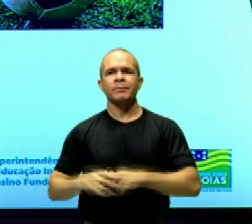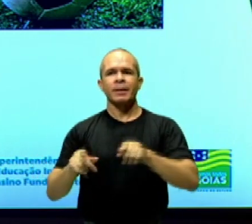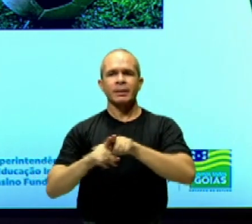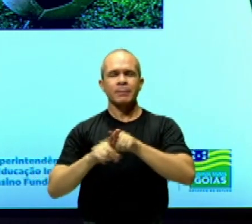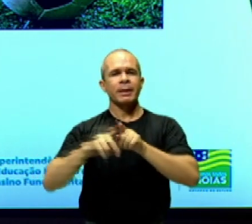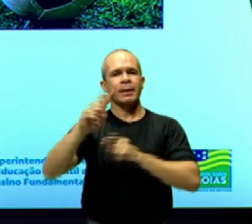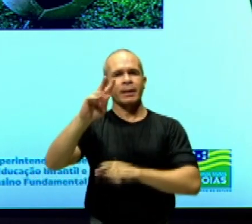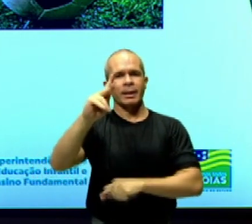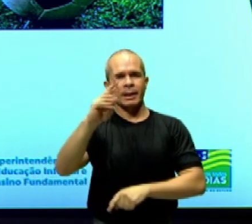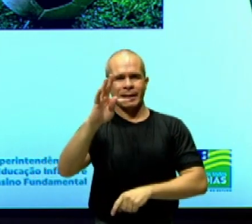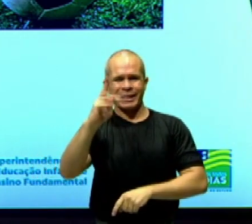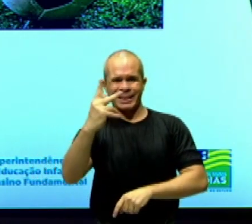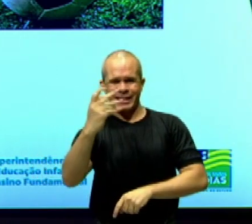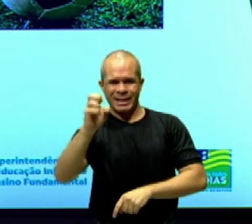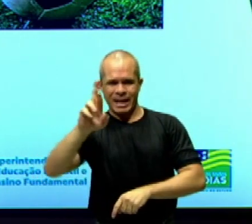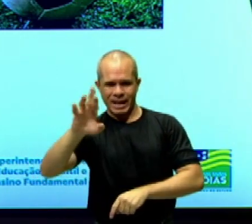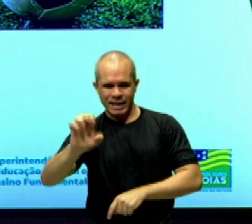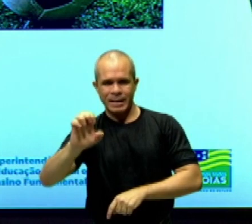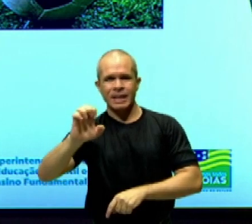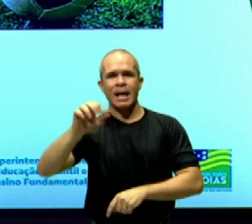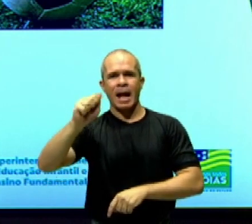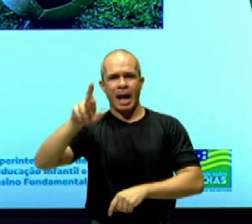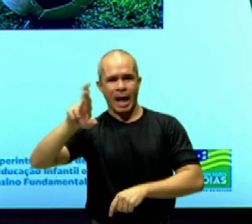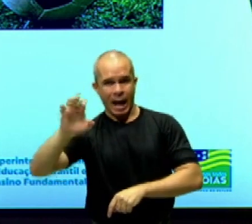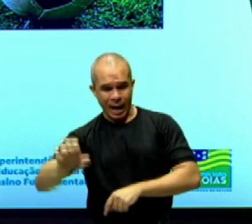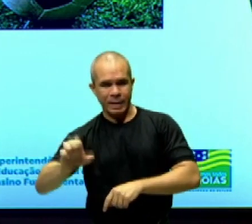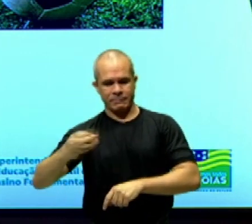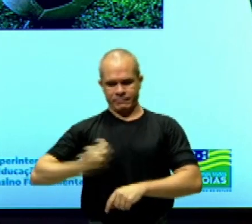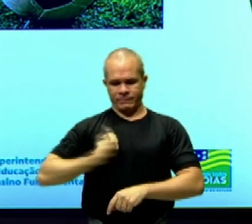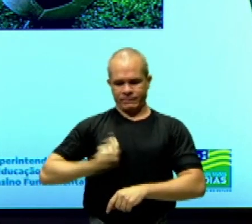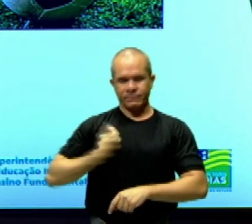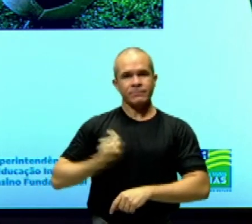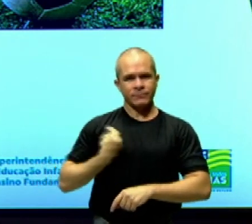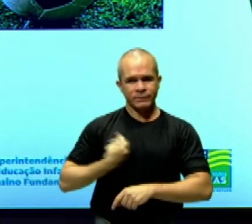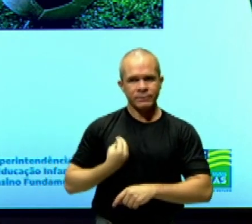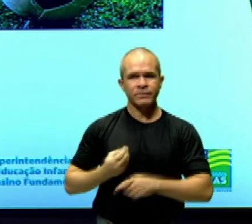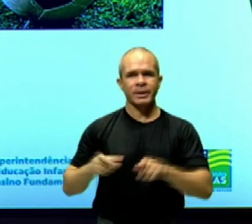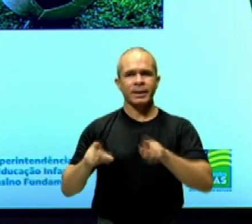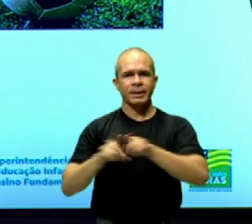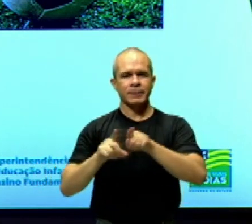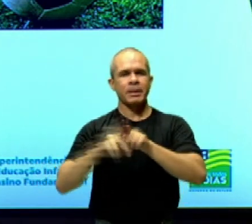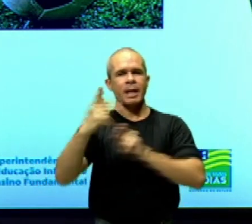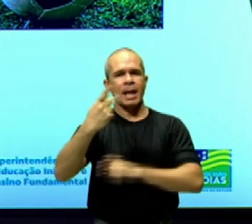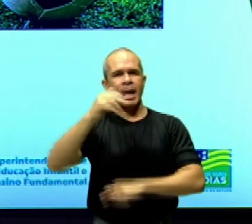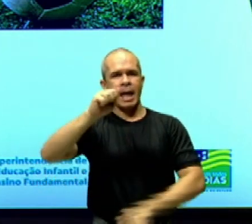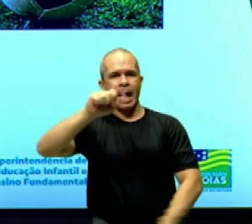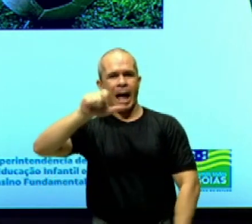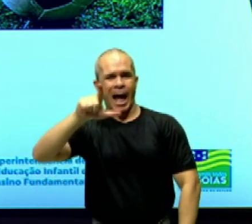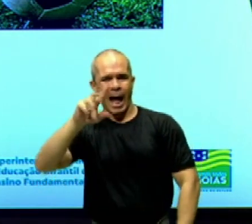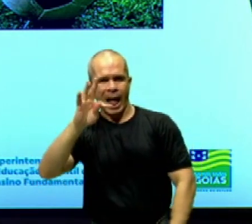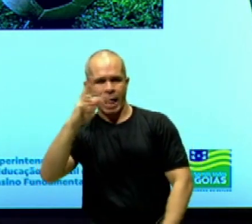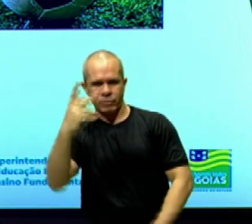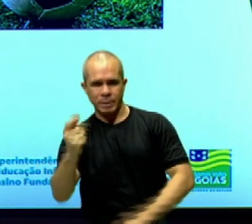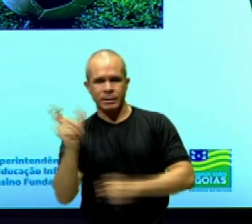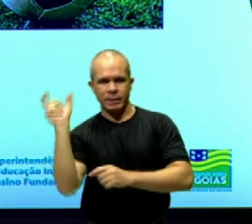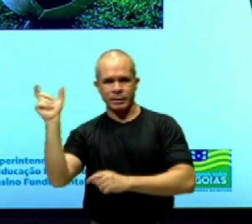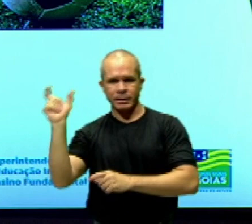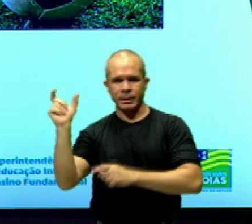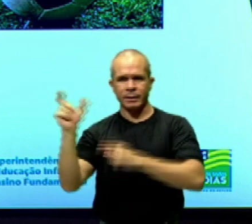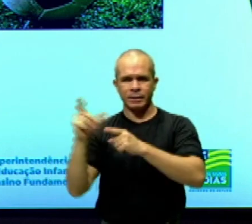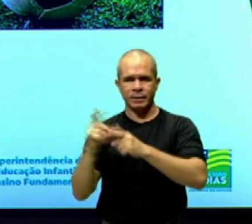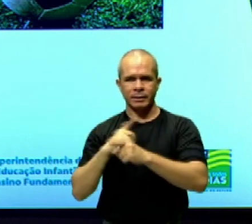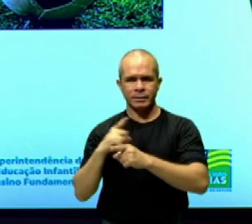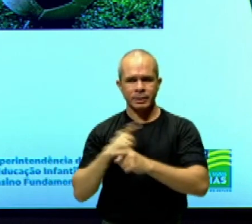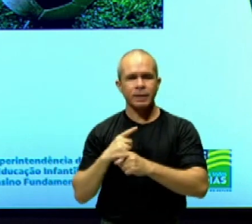que significa haver, existir. Health, benefits, benefits é o substantivo, o noun. E health